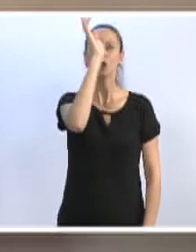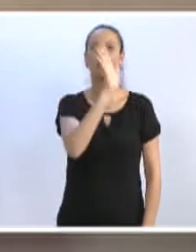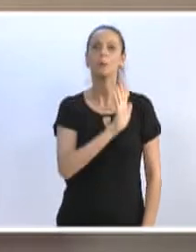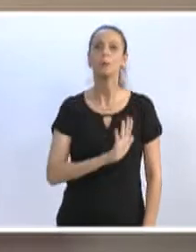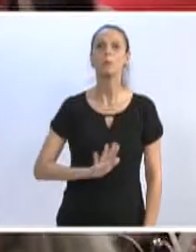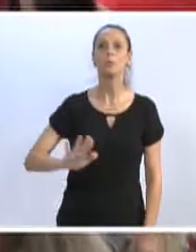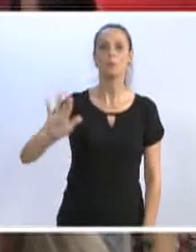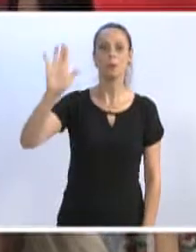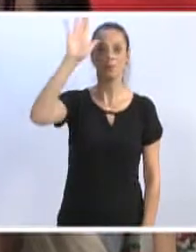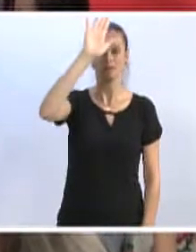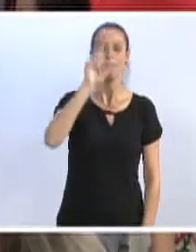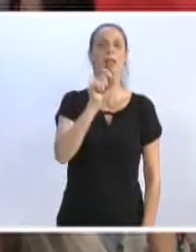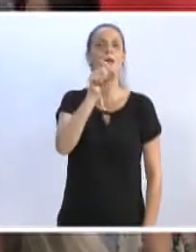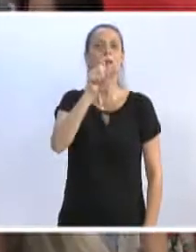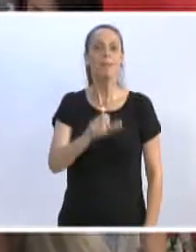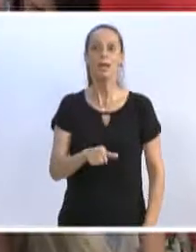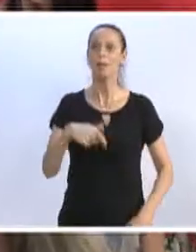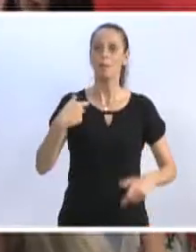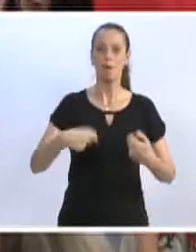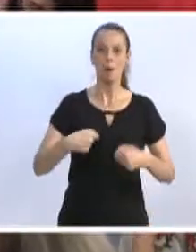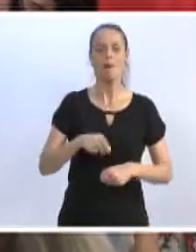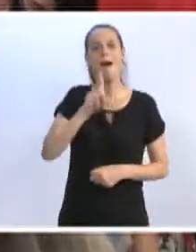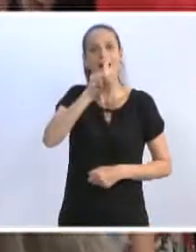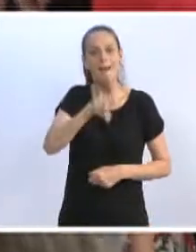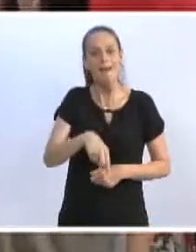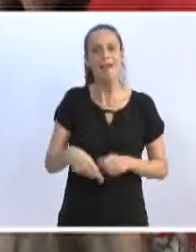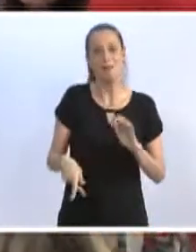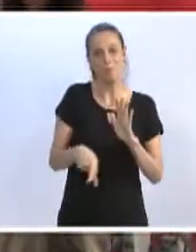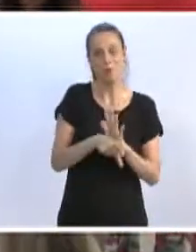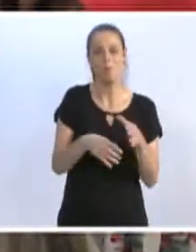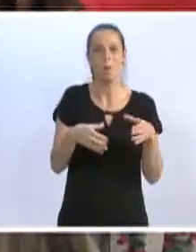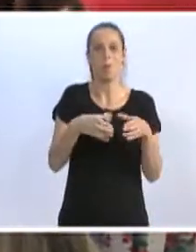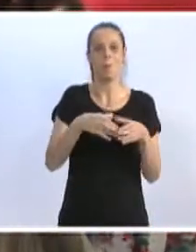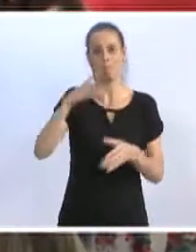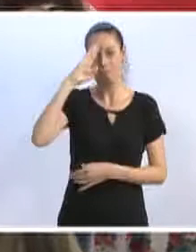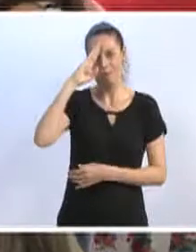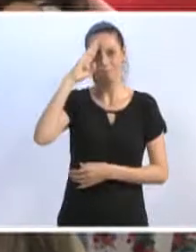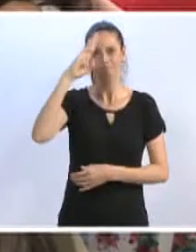pelo Exército, pelo 23BI, o Exército Brasileiro.